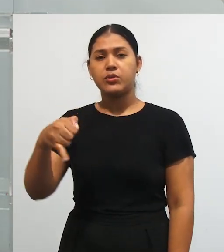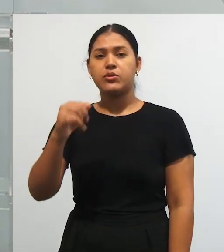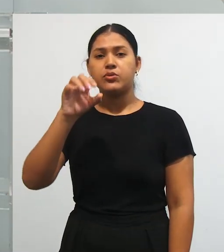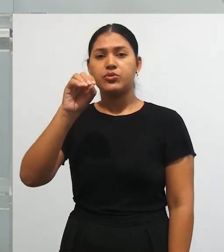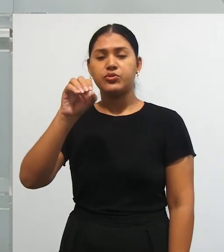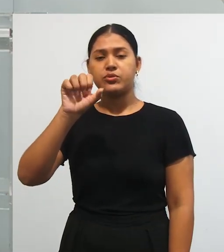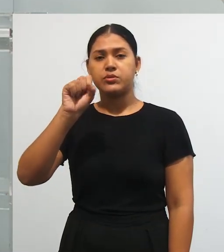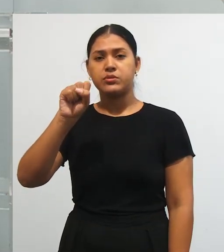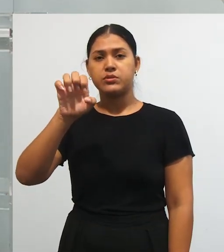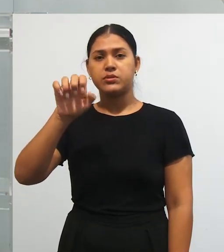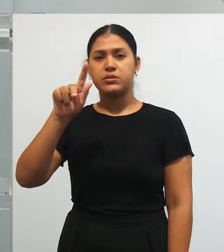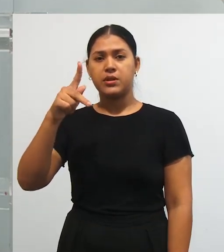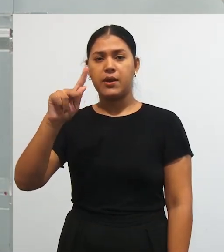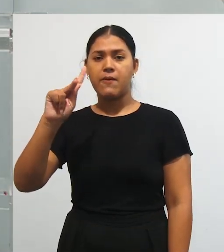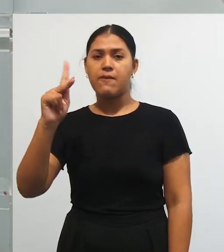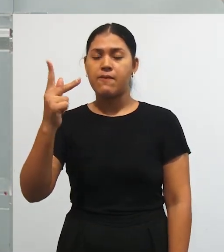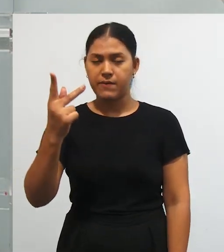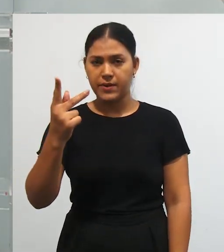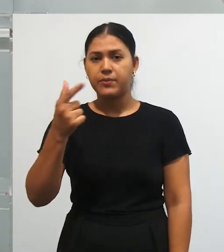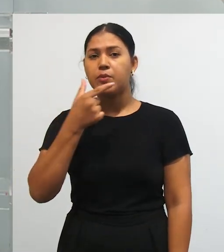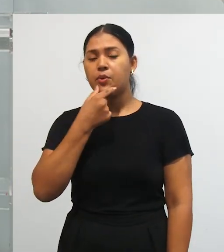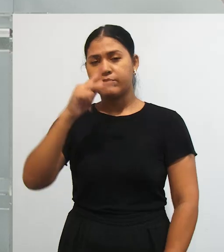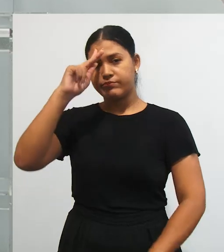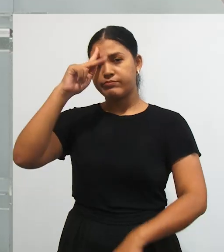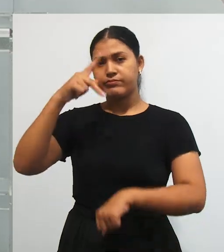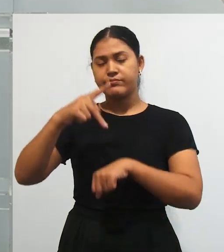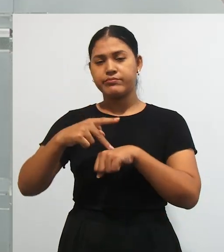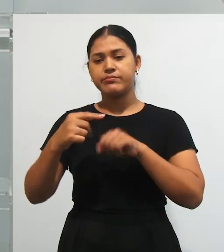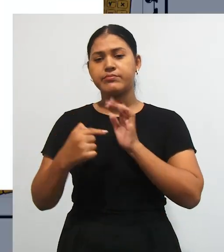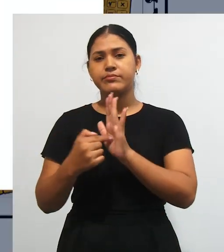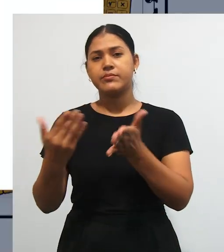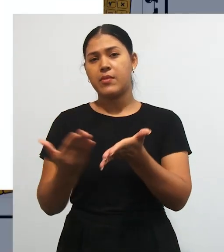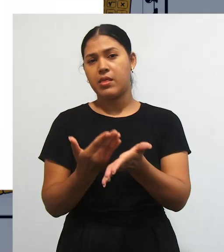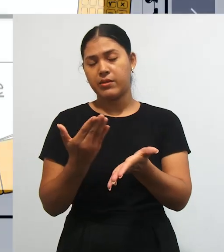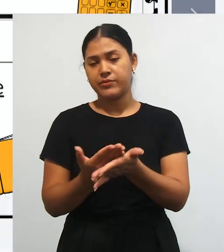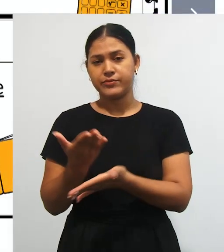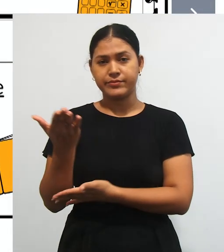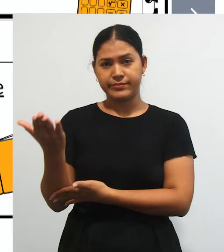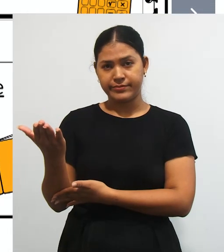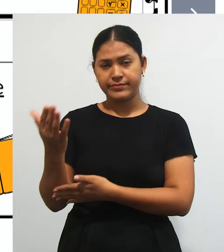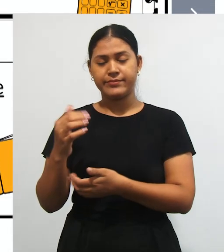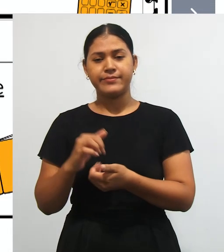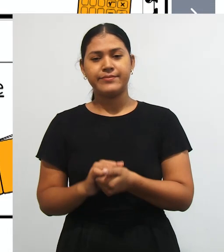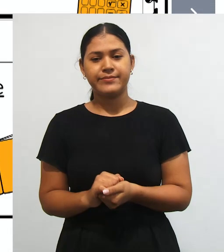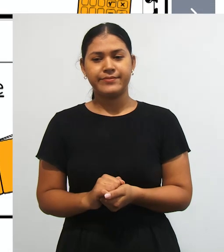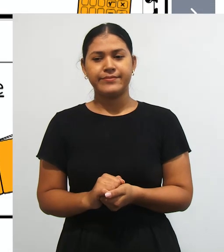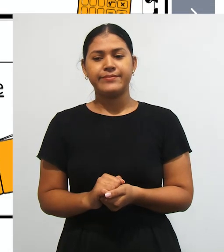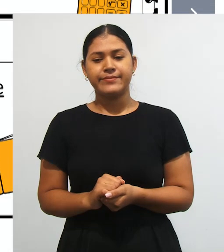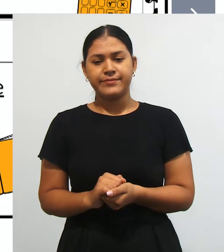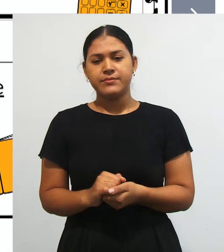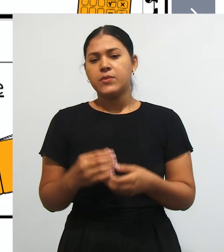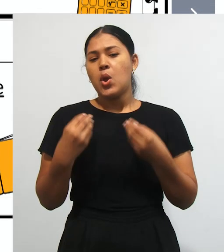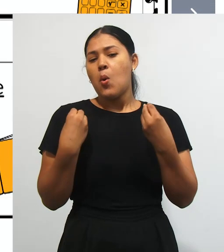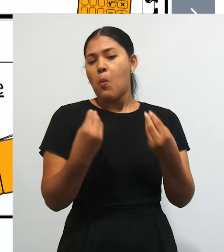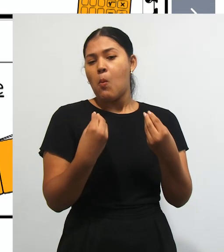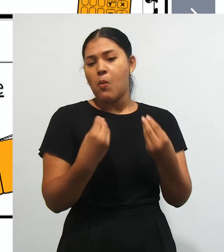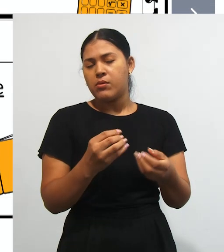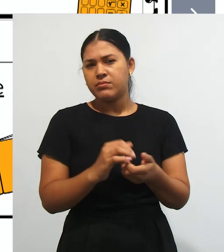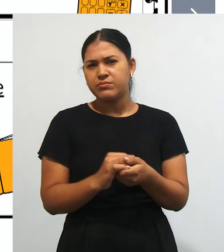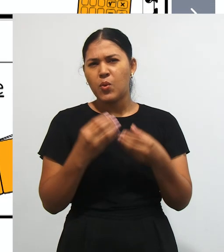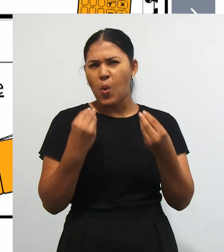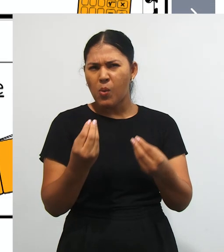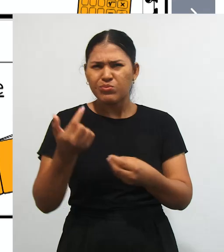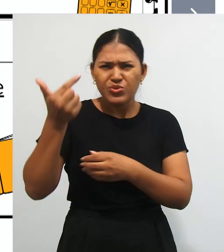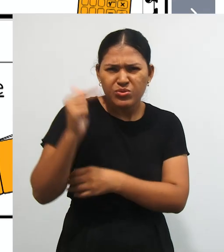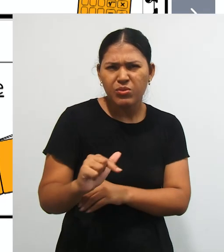mediador didático para a gente explanar esses conhecimentos aqui para você, certo? E, então, esse como? Como